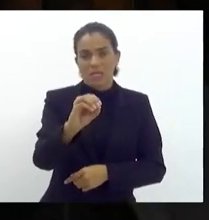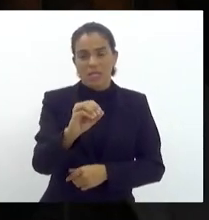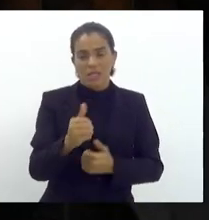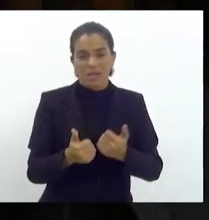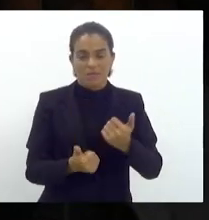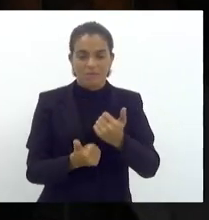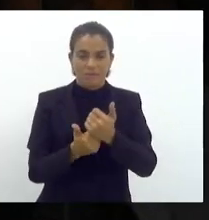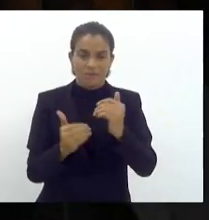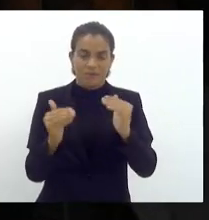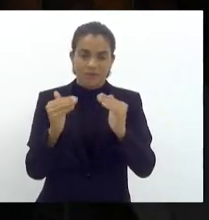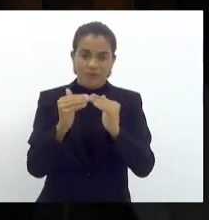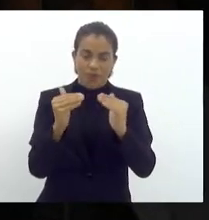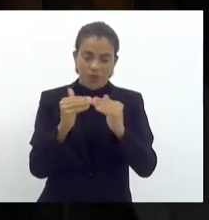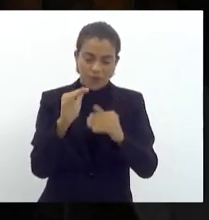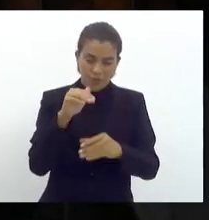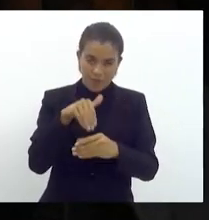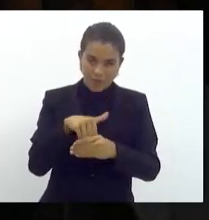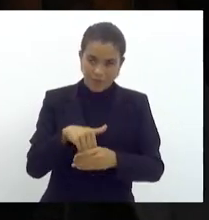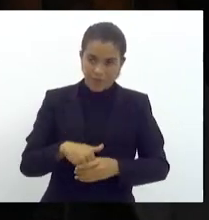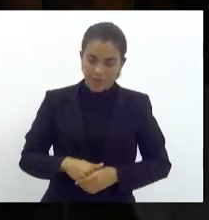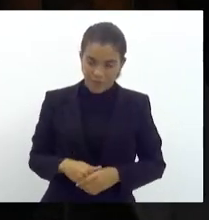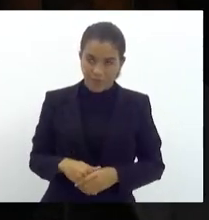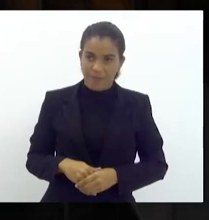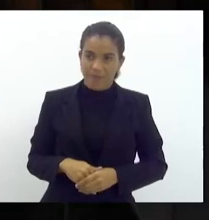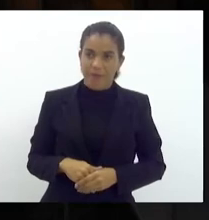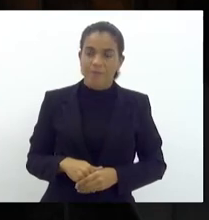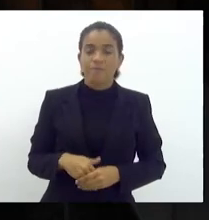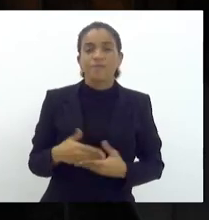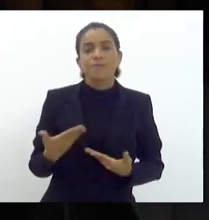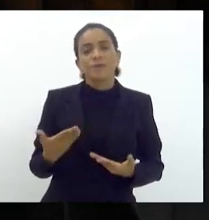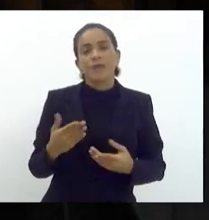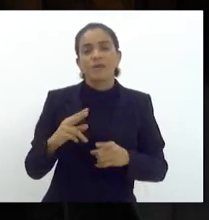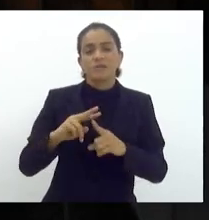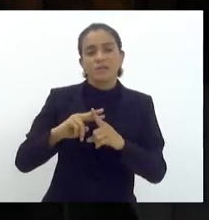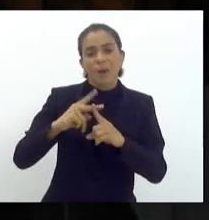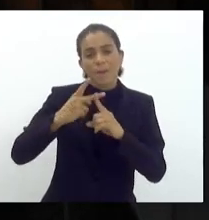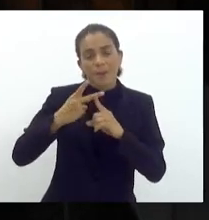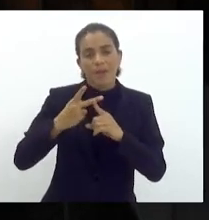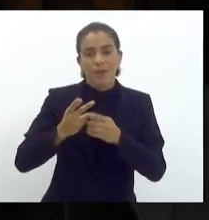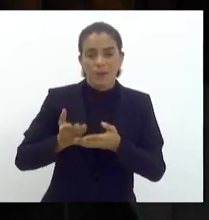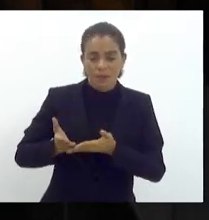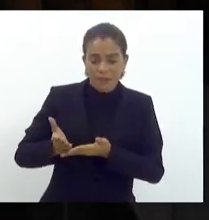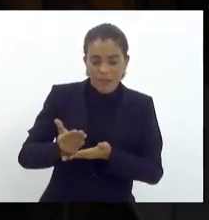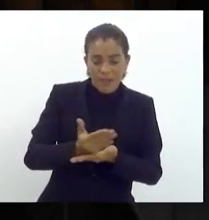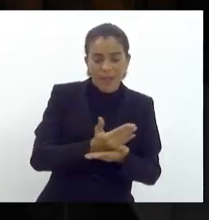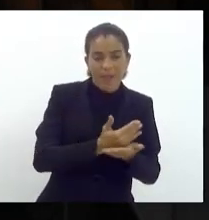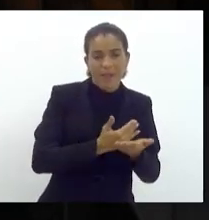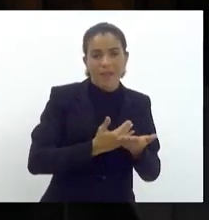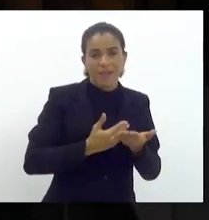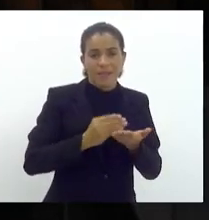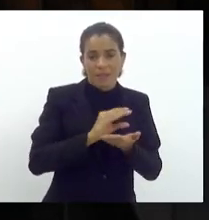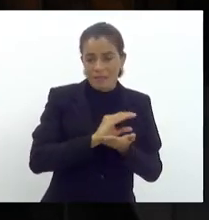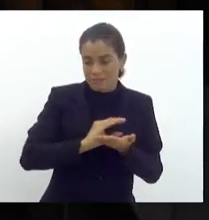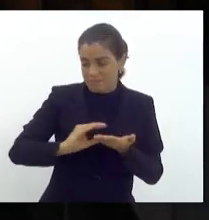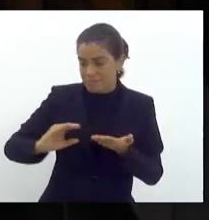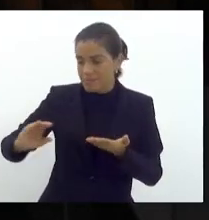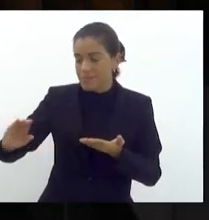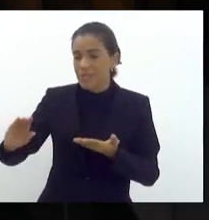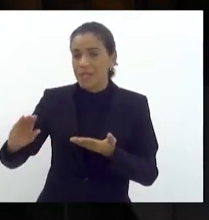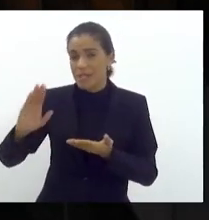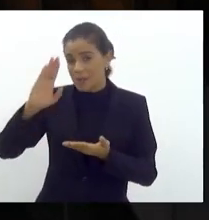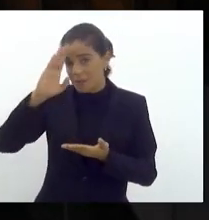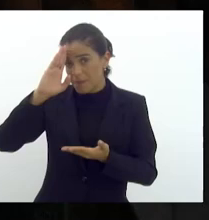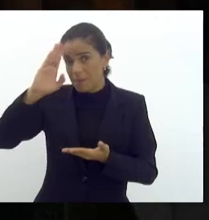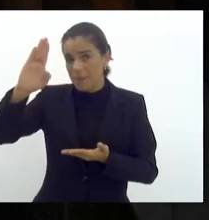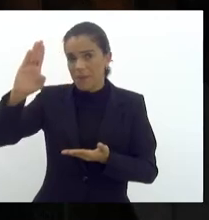hipóteses presentes que são de aumento de arrecadação e de destinação e de